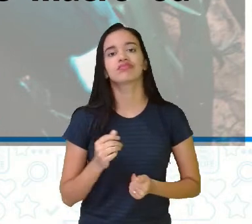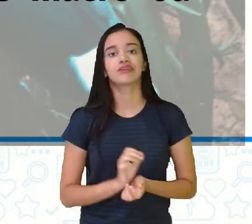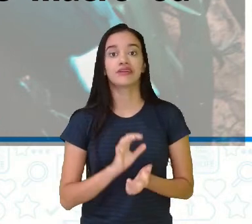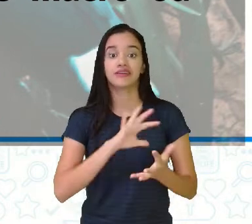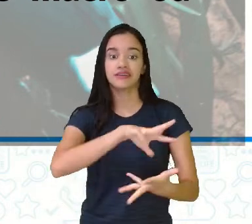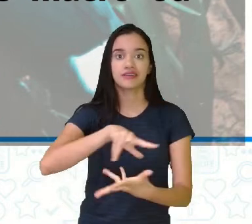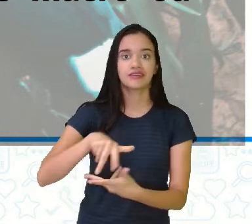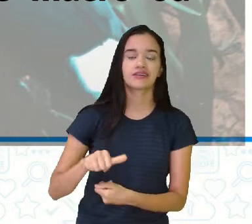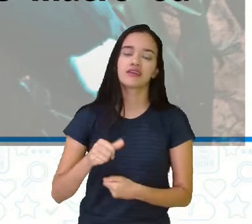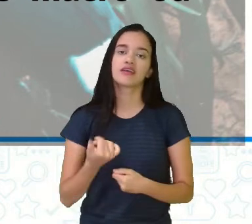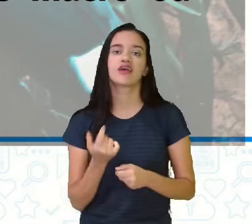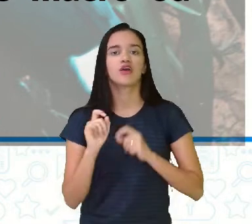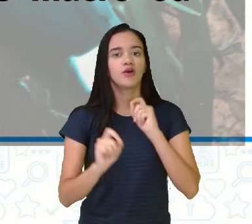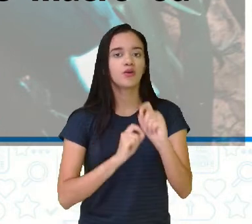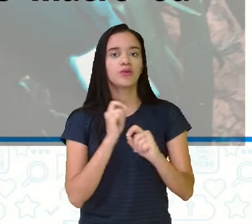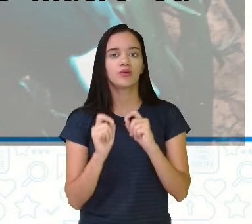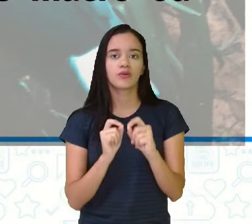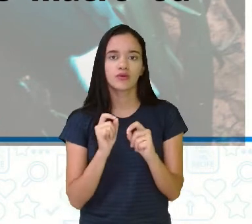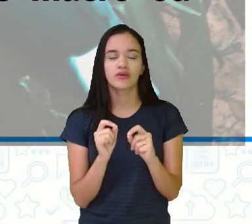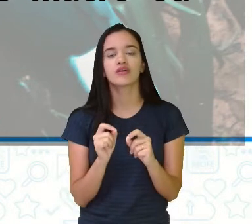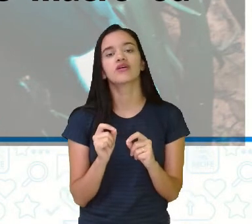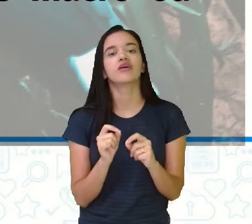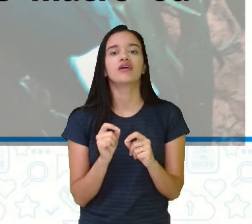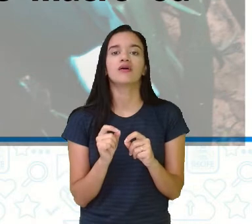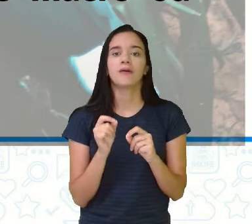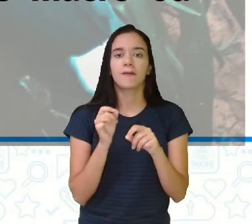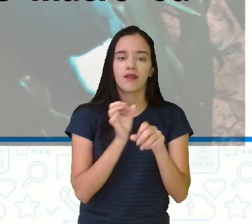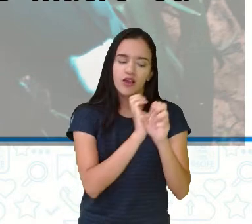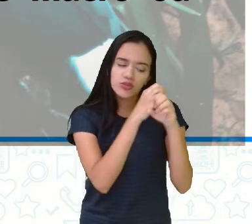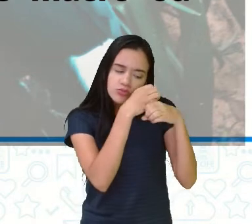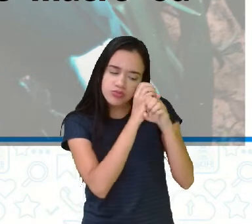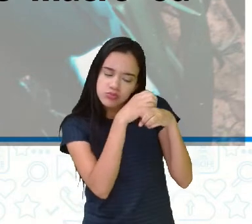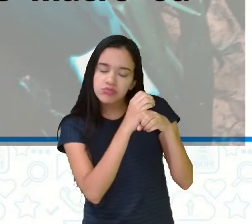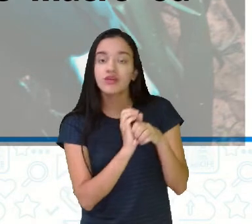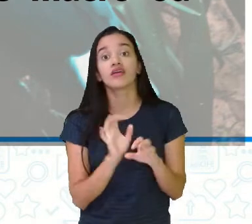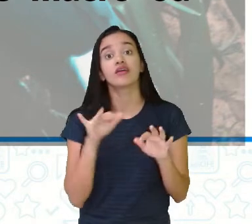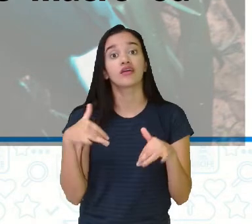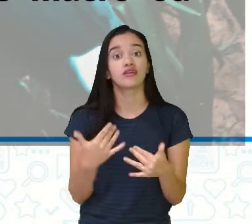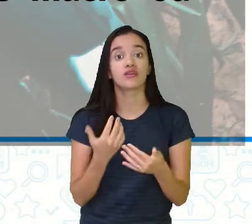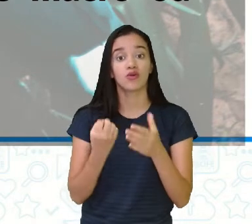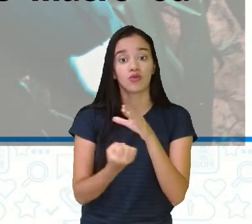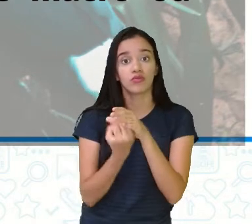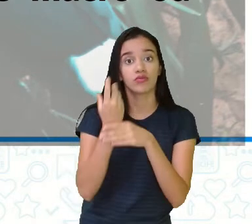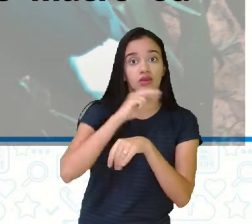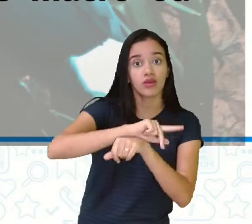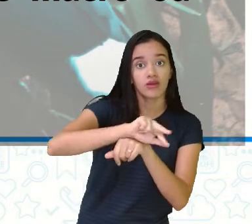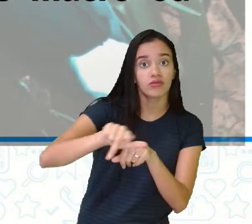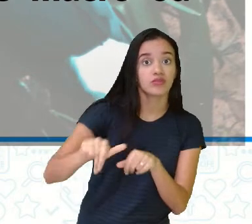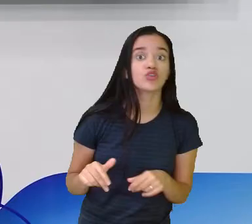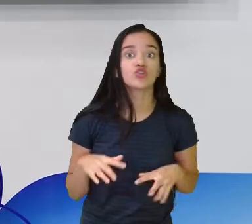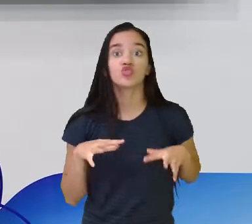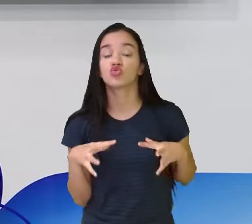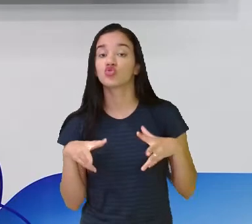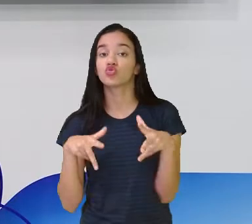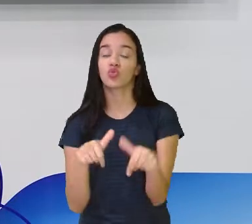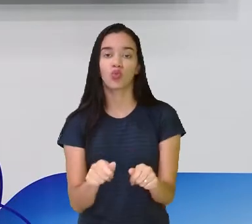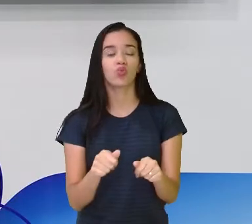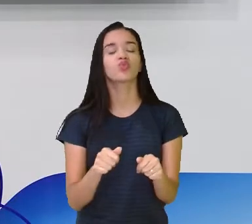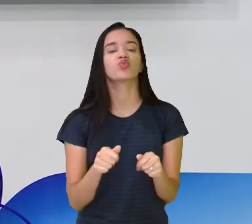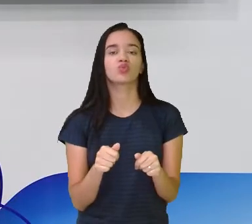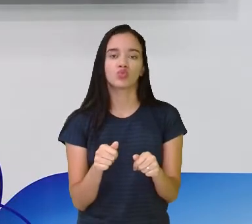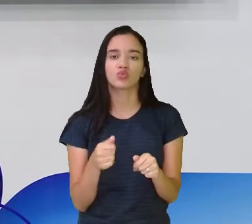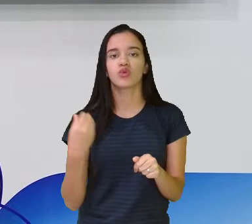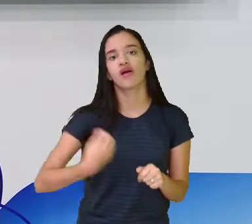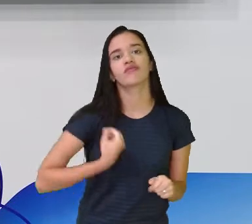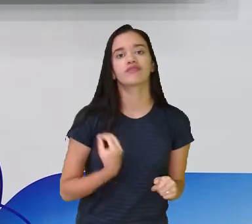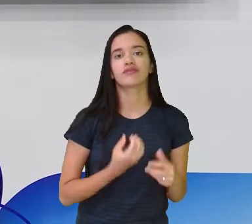Terra, sejam elas macro ou microscópicas. Então, a biodiversidade, todos os seres, toda a